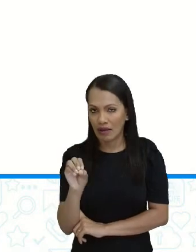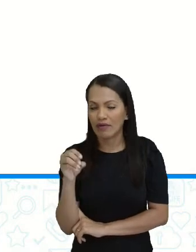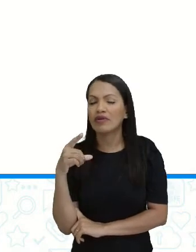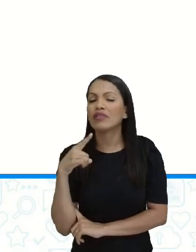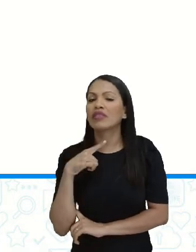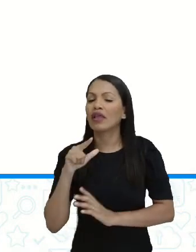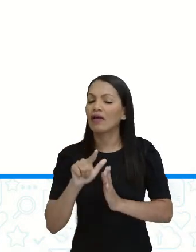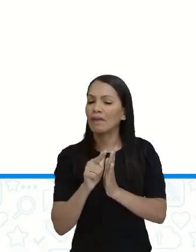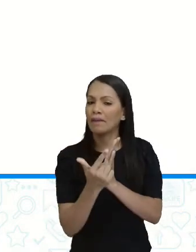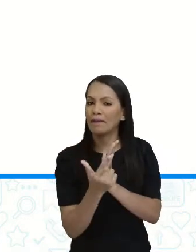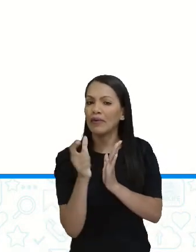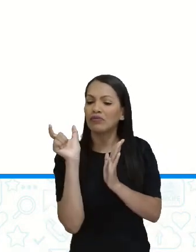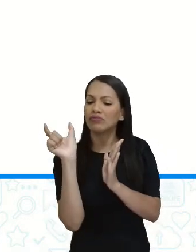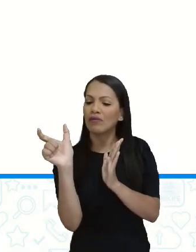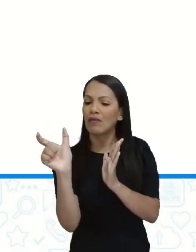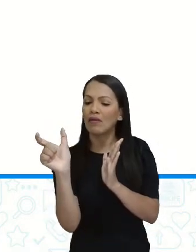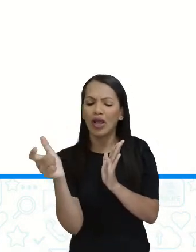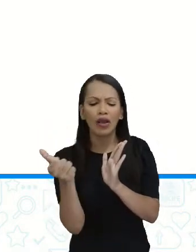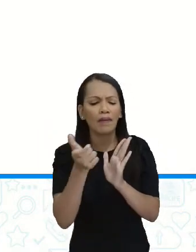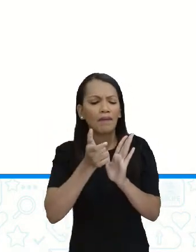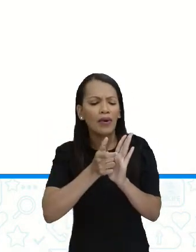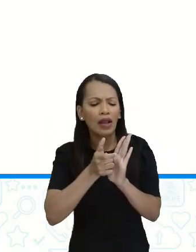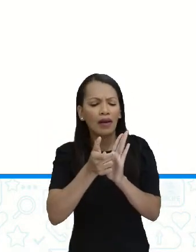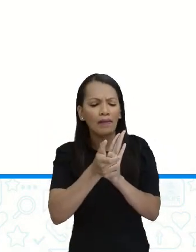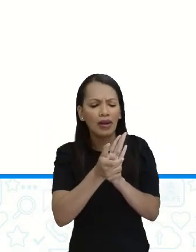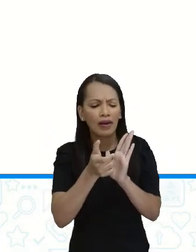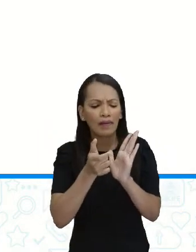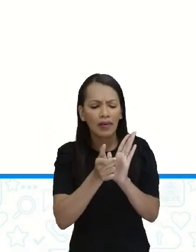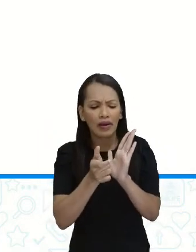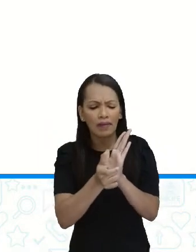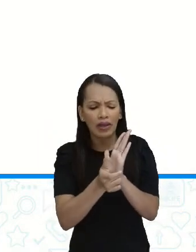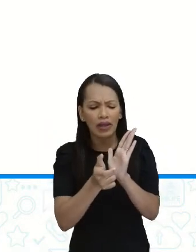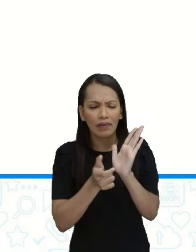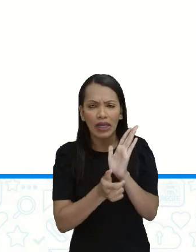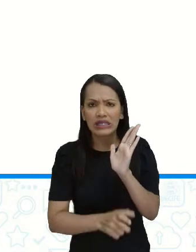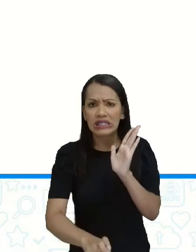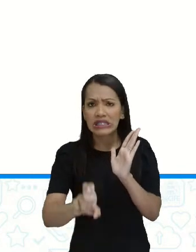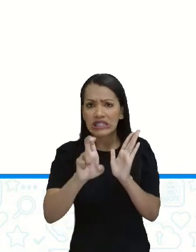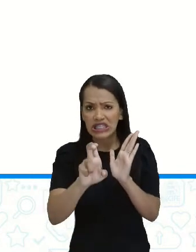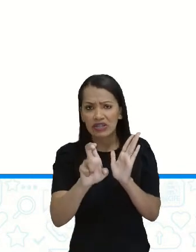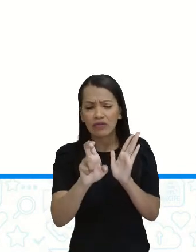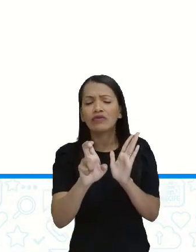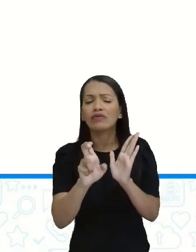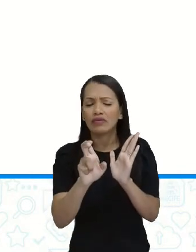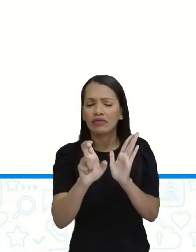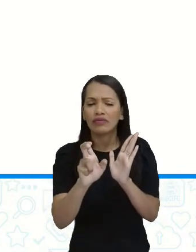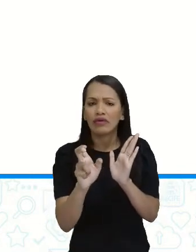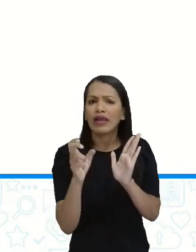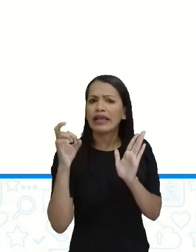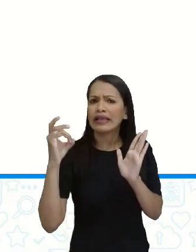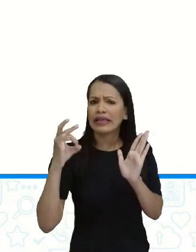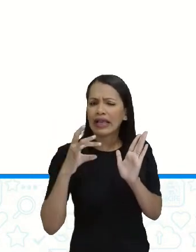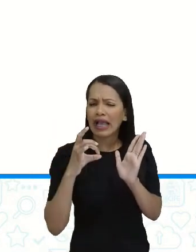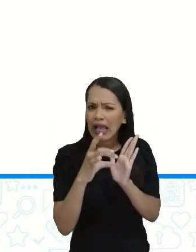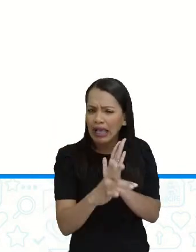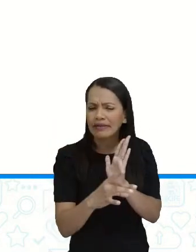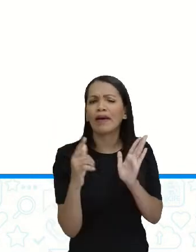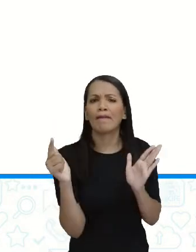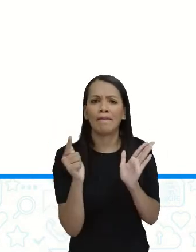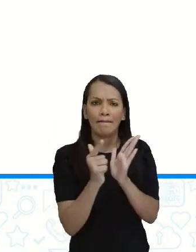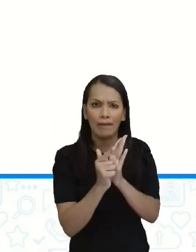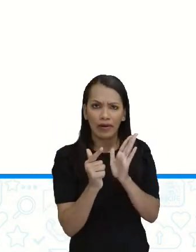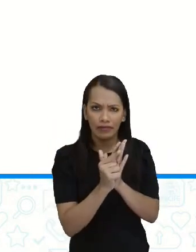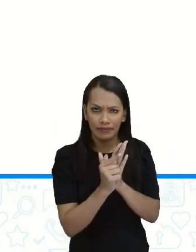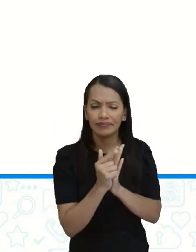por página. Quantas serão necessárias para completar 2 páginas? Vou ler